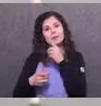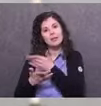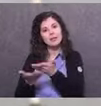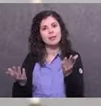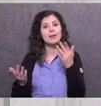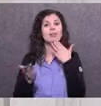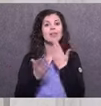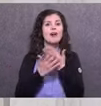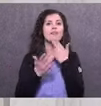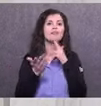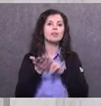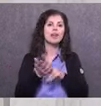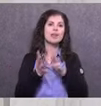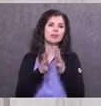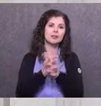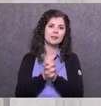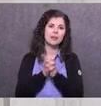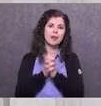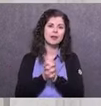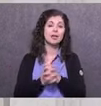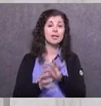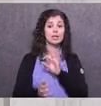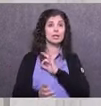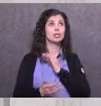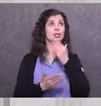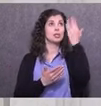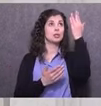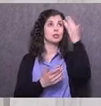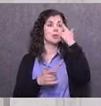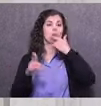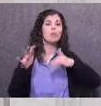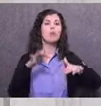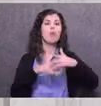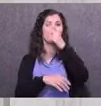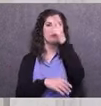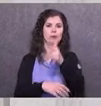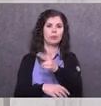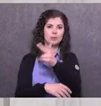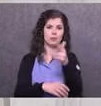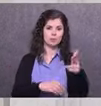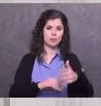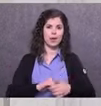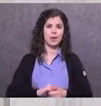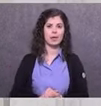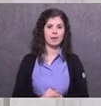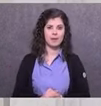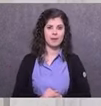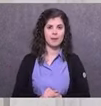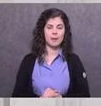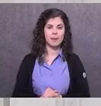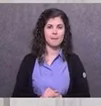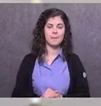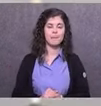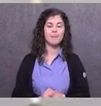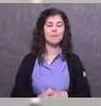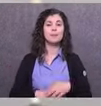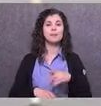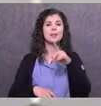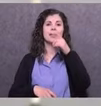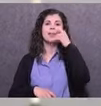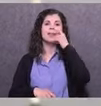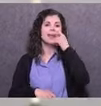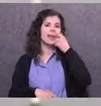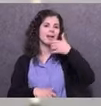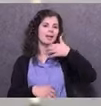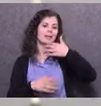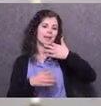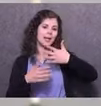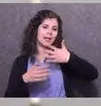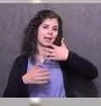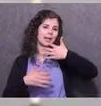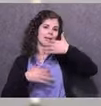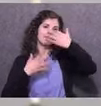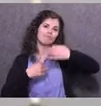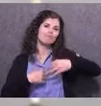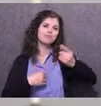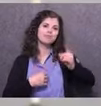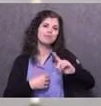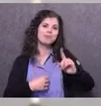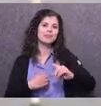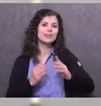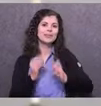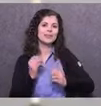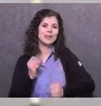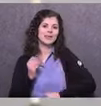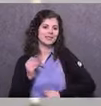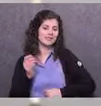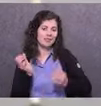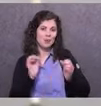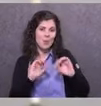oremos. Abençoai, Senhor, o vosso povo. Pelos ateus e pelos cristãos sem fé, para